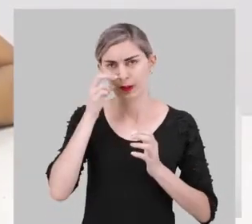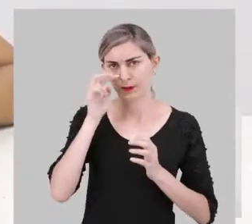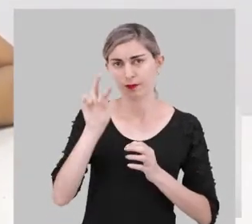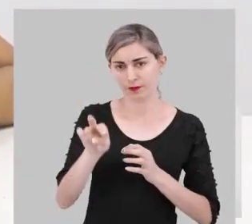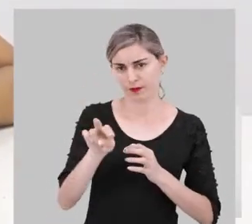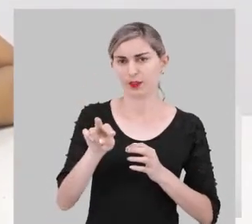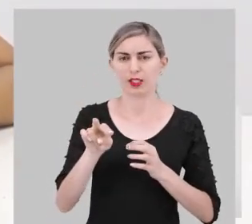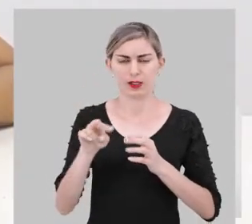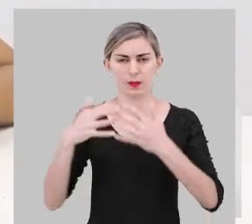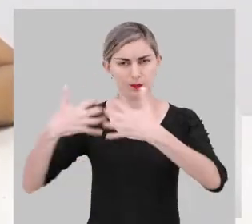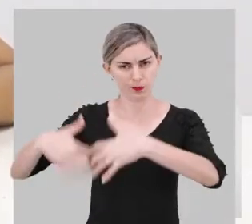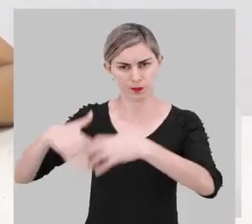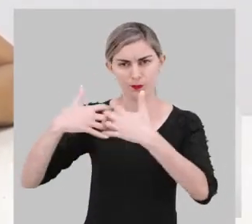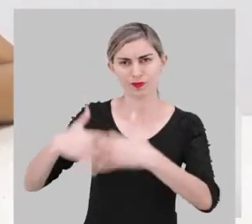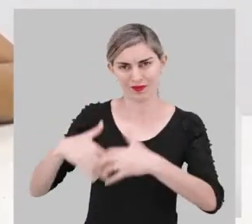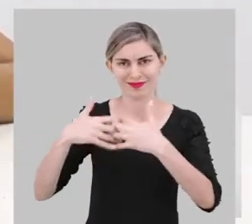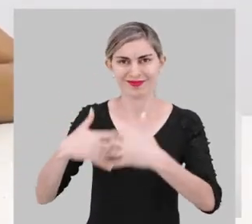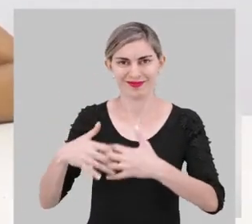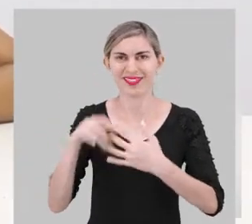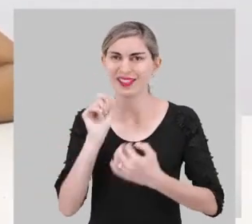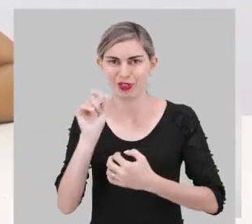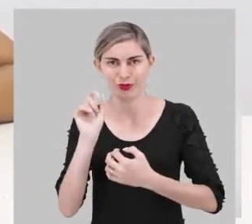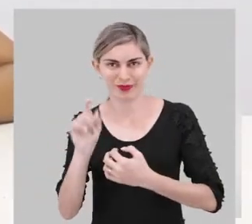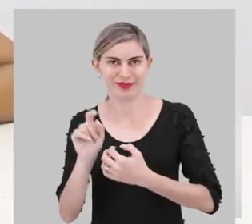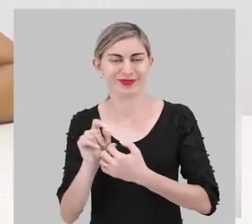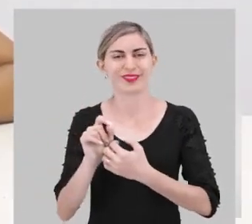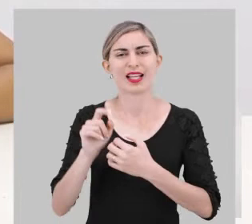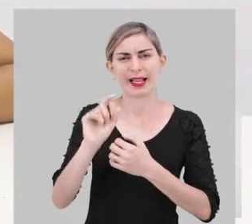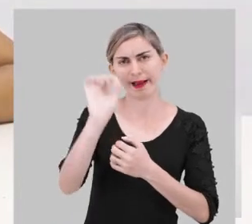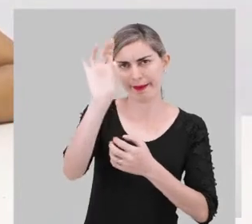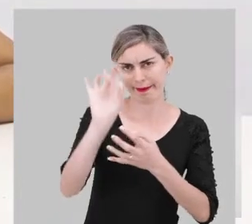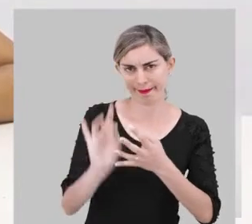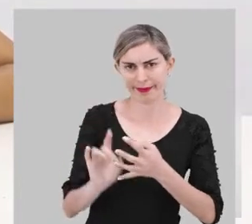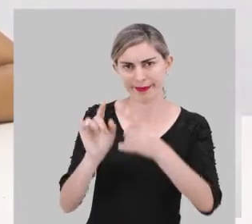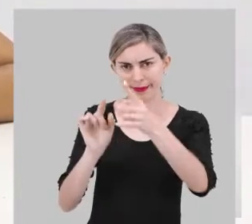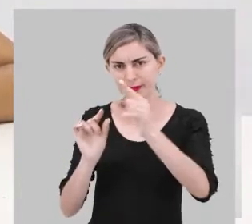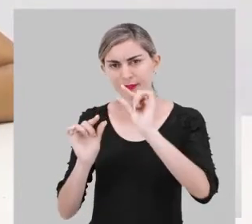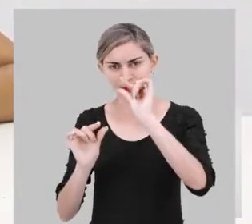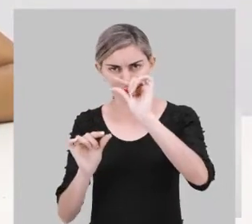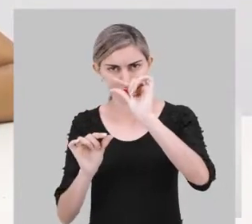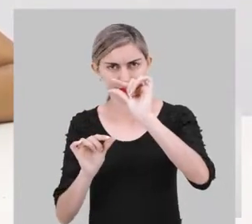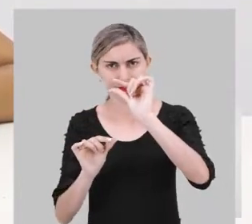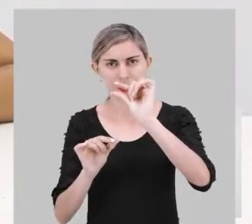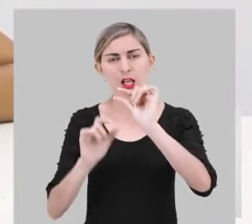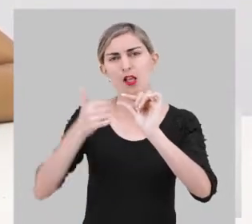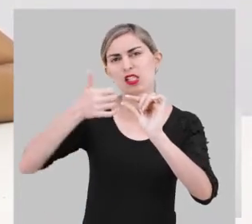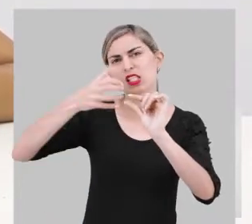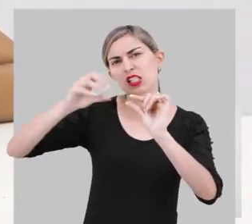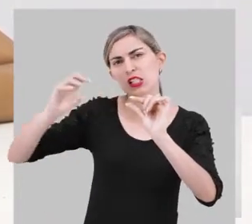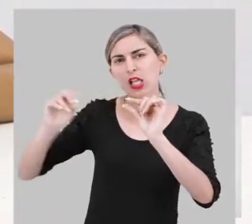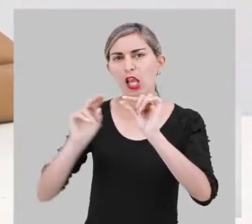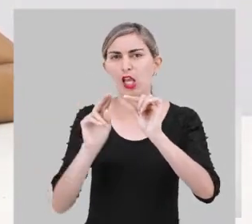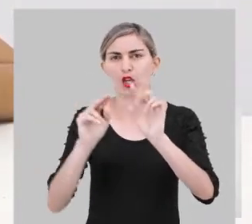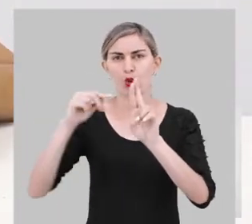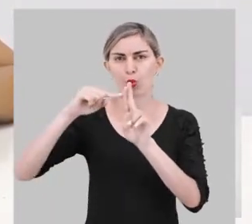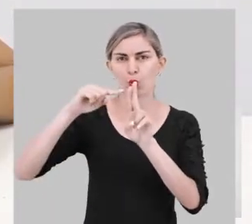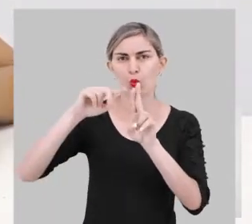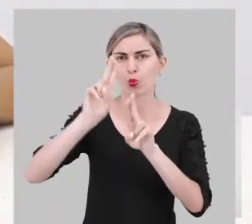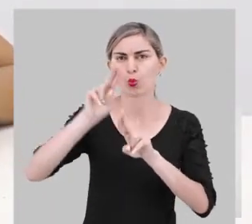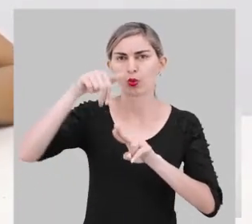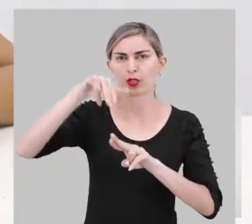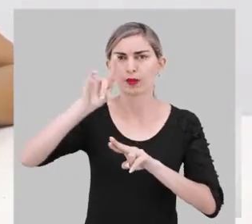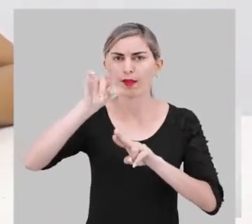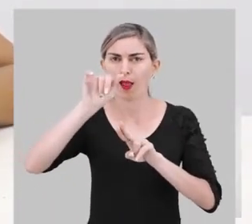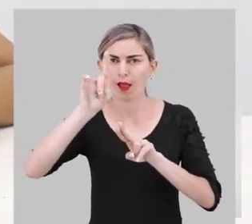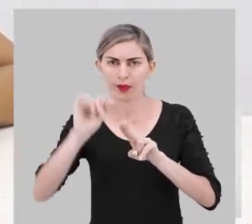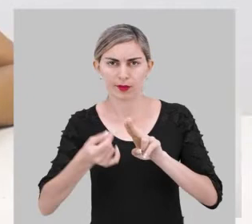Olhando para a máquina de envernizamento, imagine que cada pecinha dessa equivale a 100 unidades